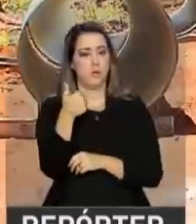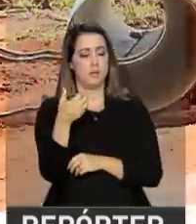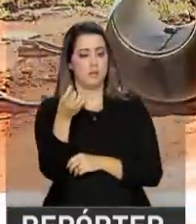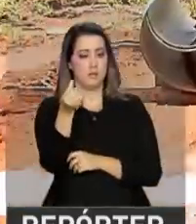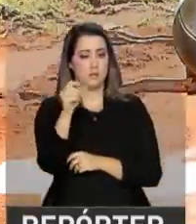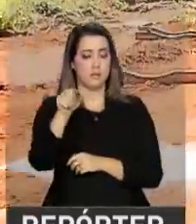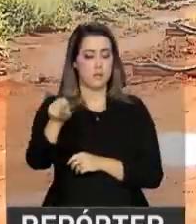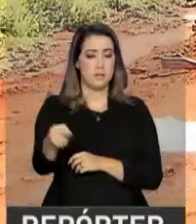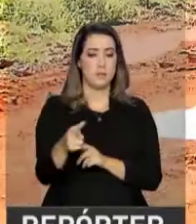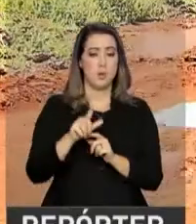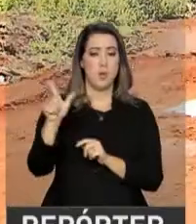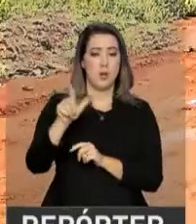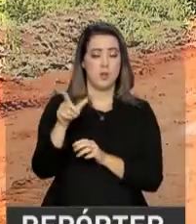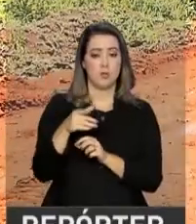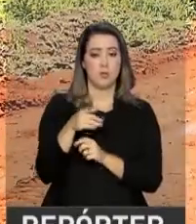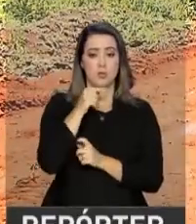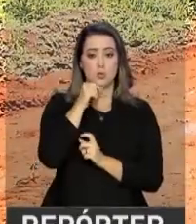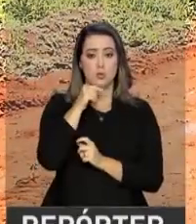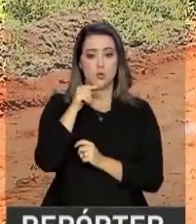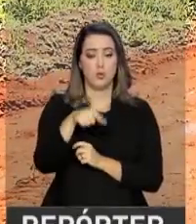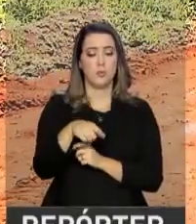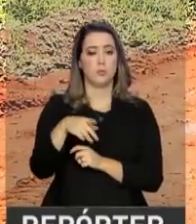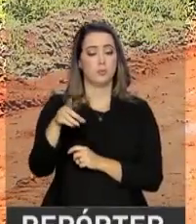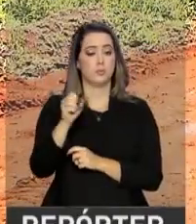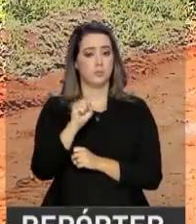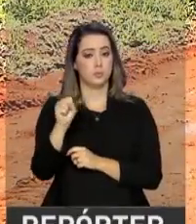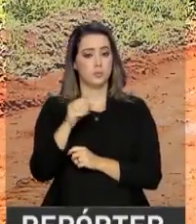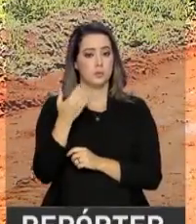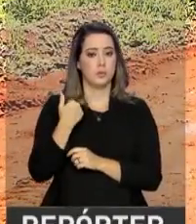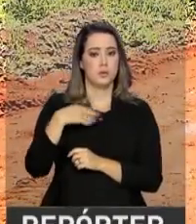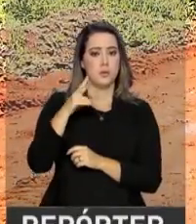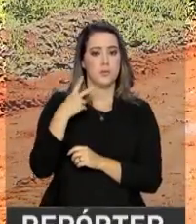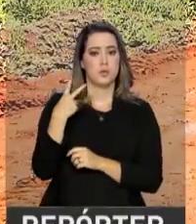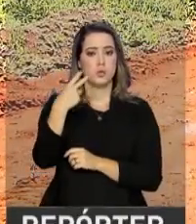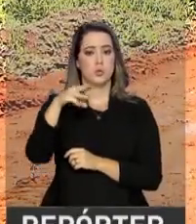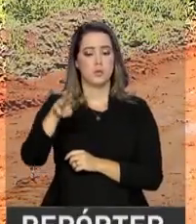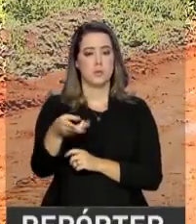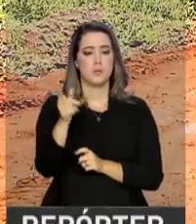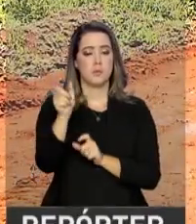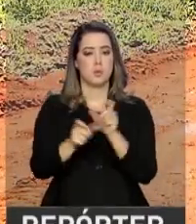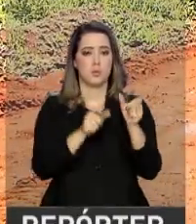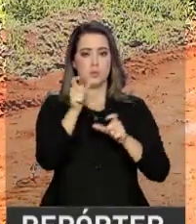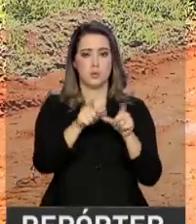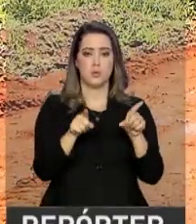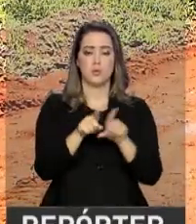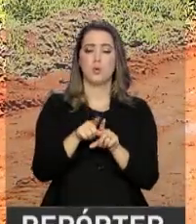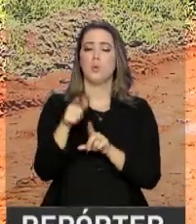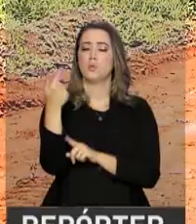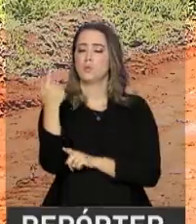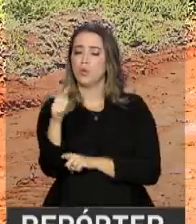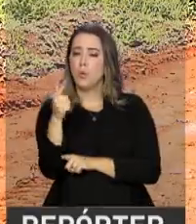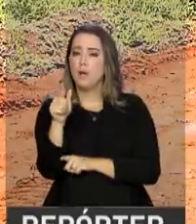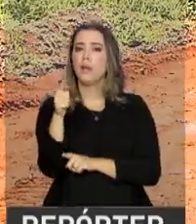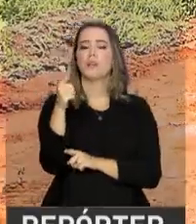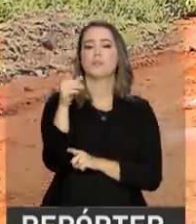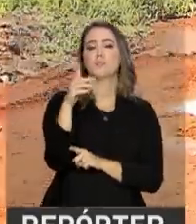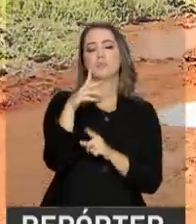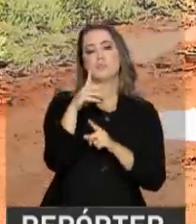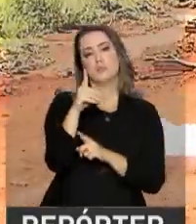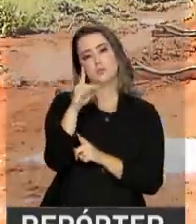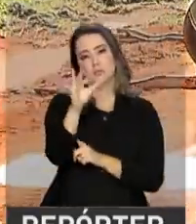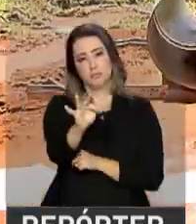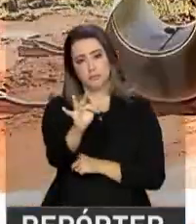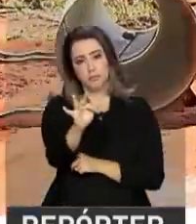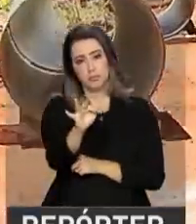de água por segundo e abastecer mais de dois milhões e meio de habitantes em goiás e no distrito federal ao todo o